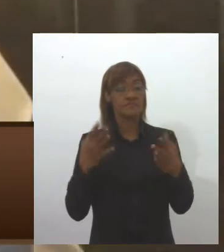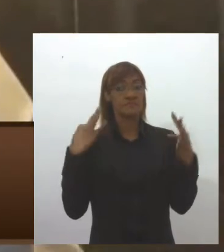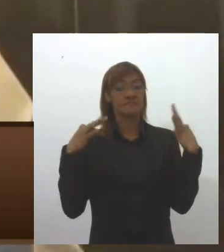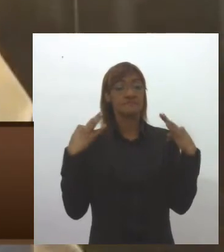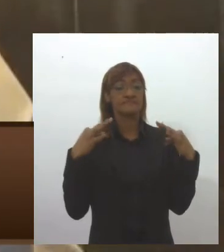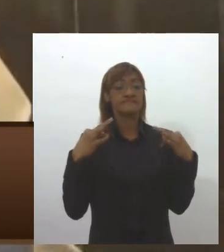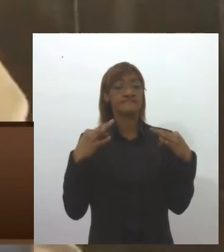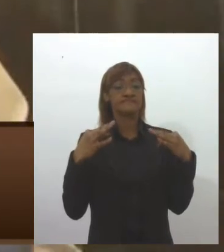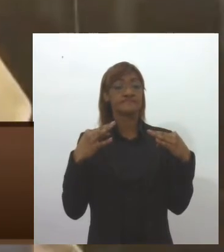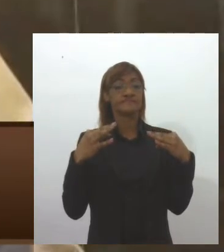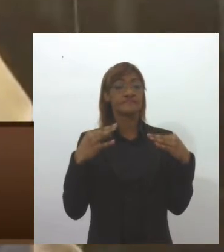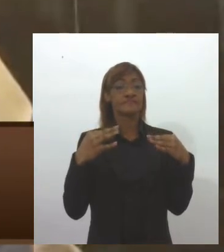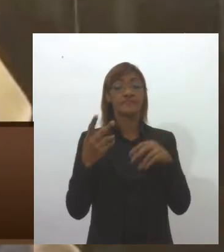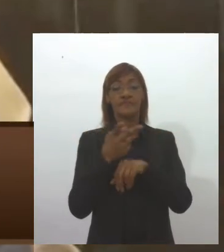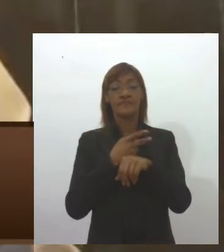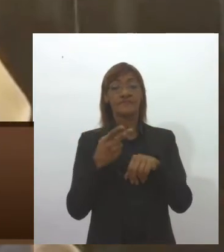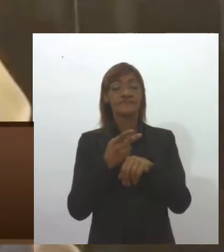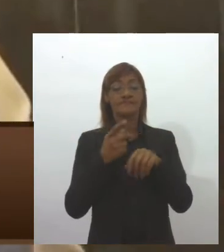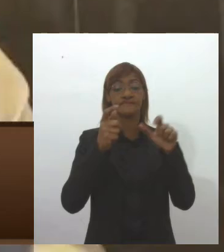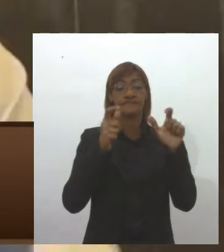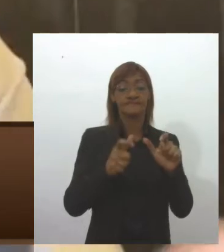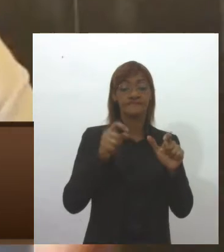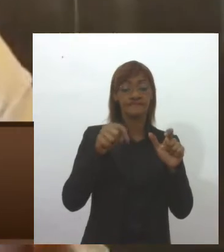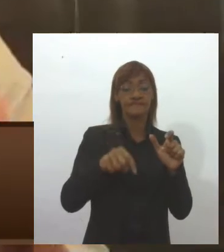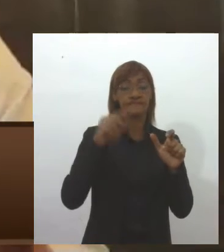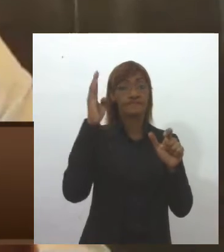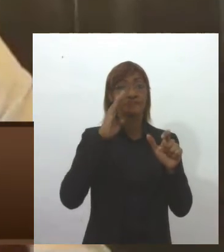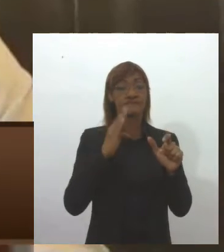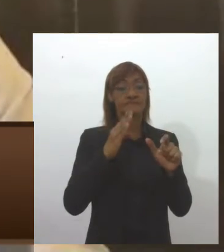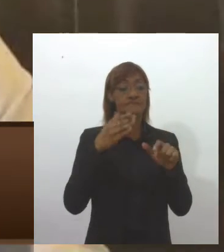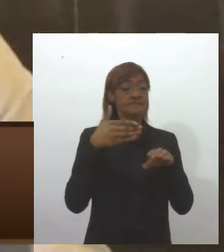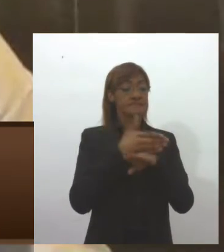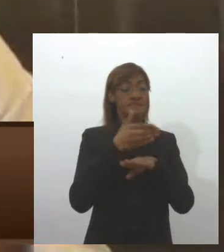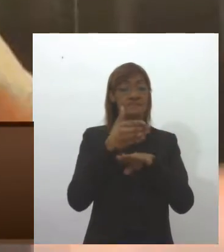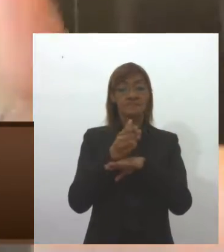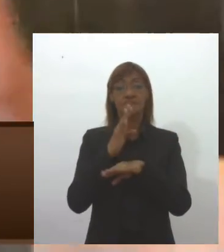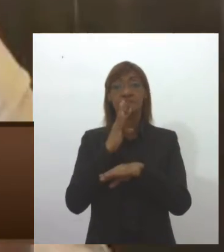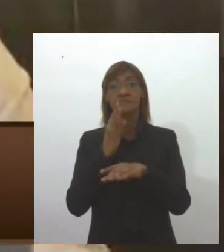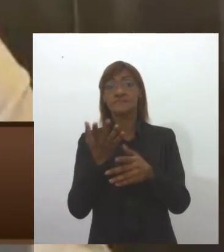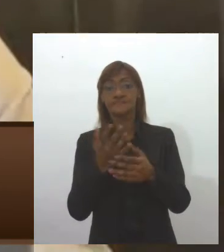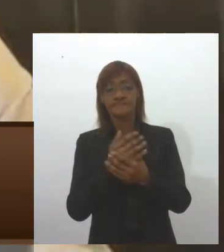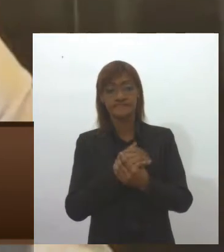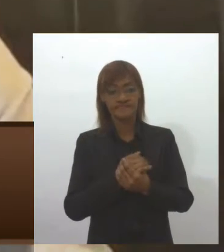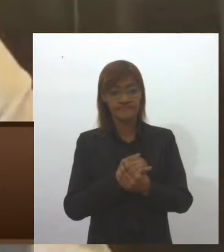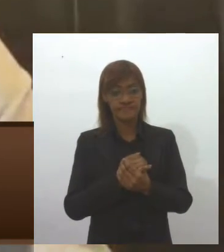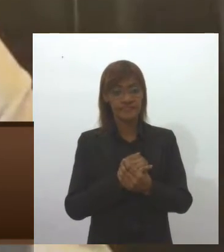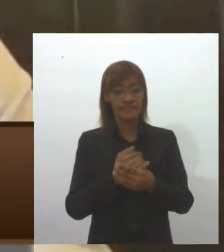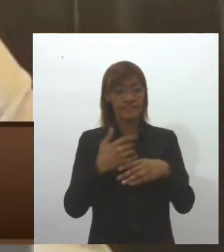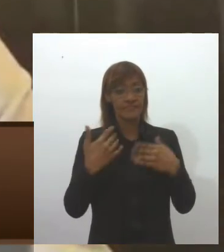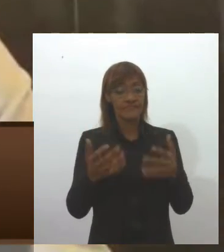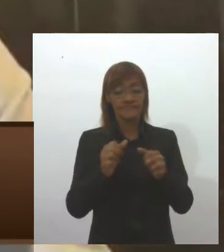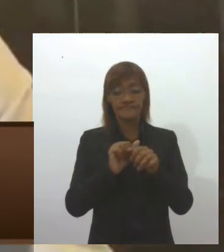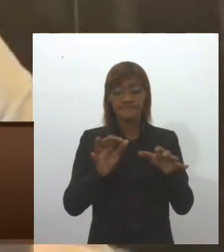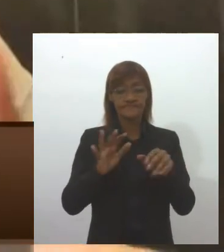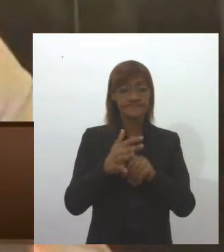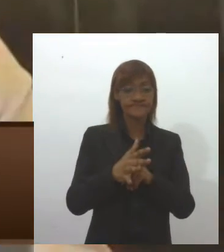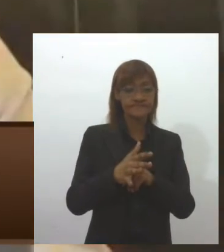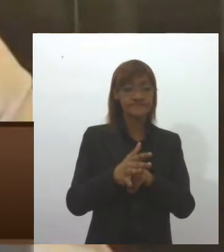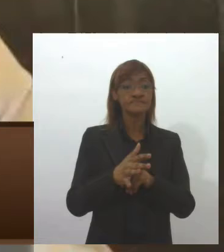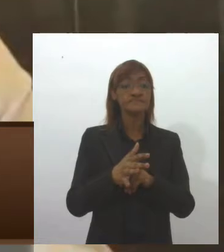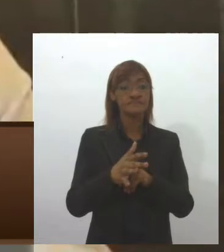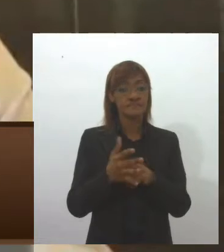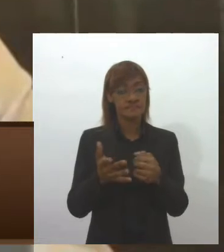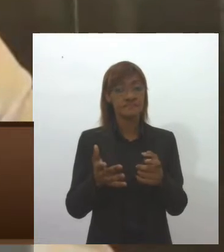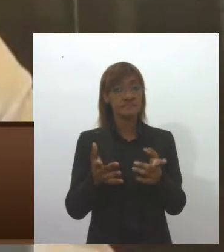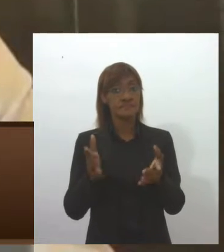procurar o local dentro do Brasil para viajar. Então, fora a pandemia, que em alguns lugares